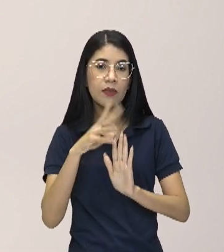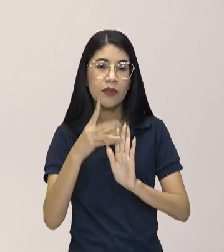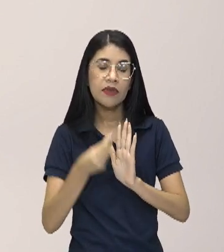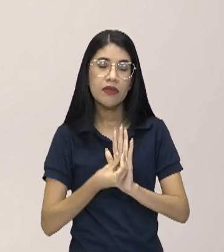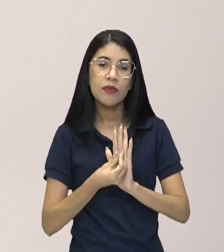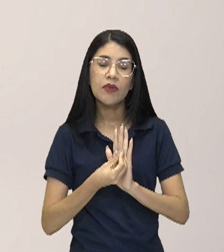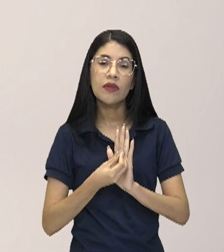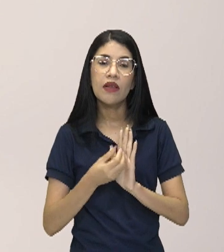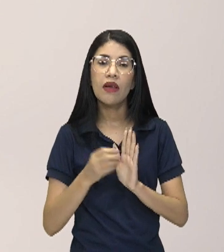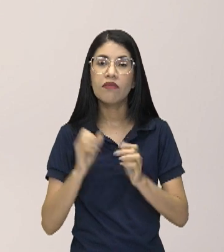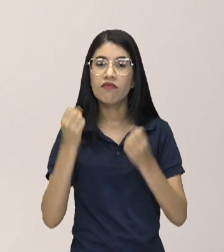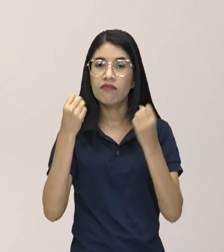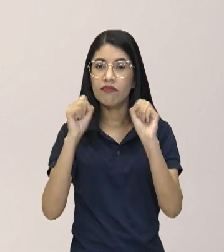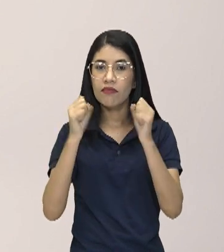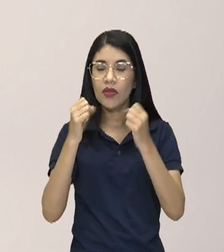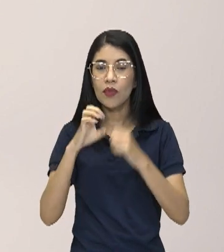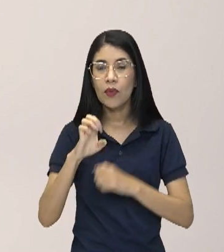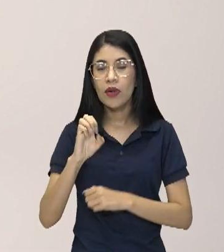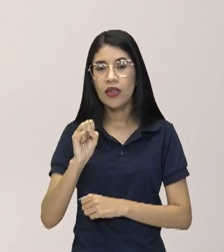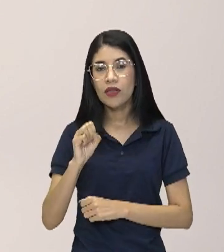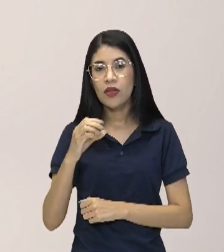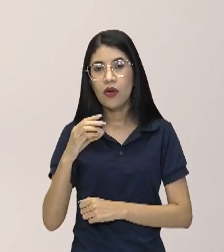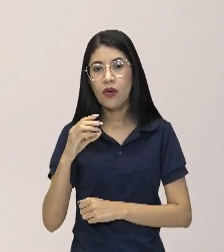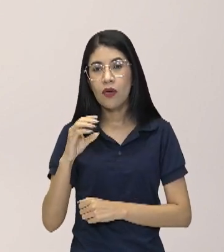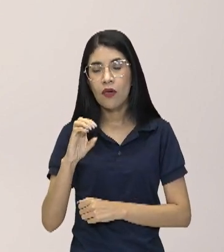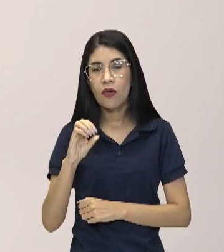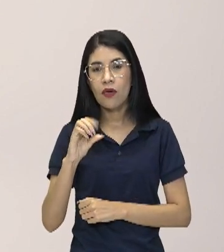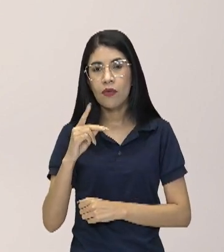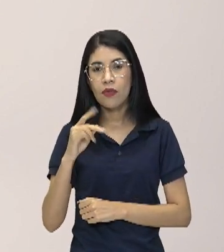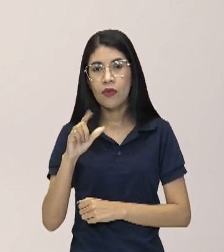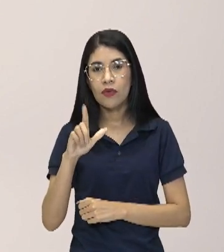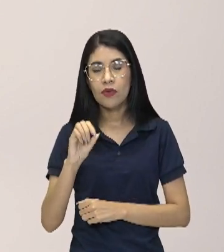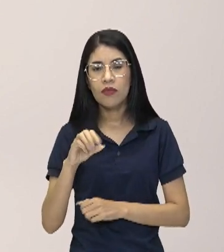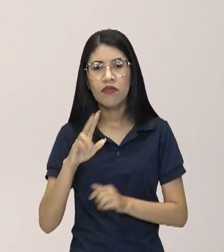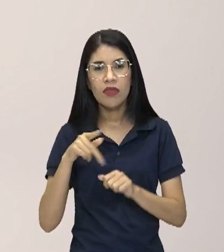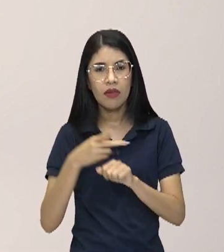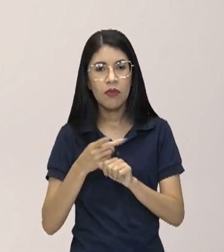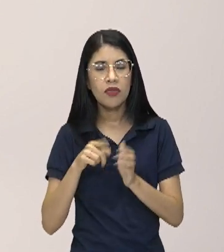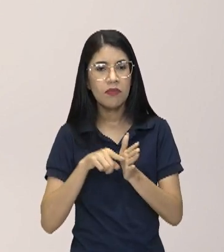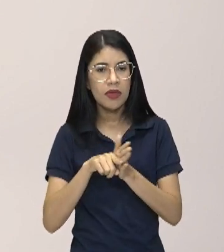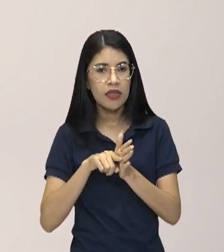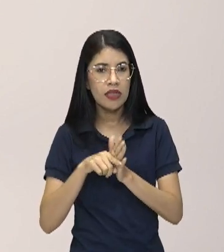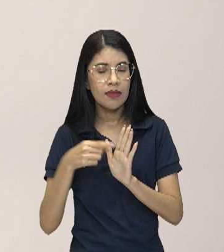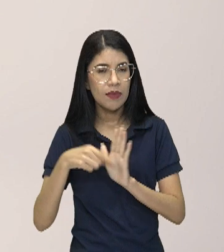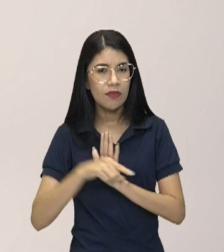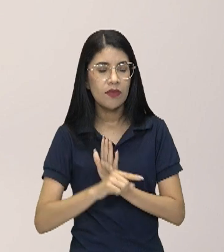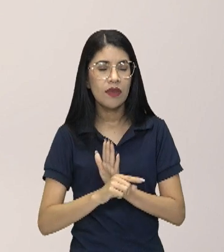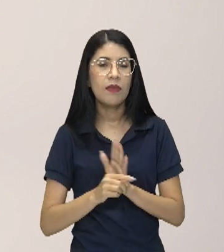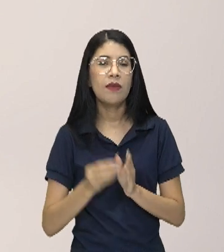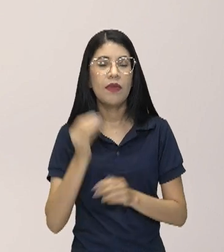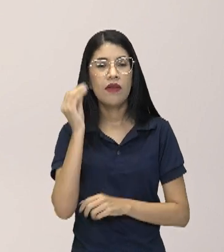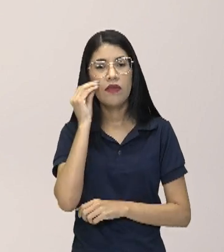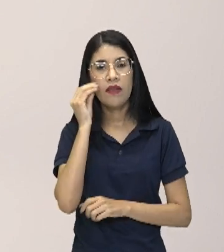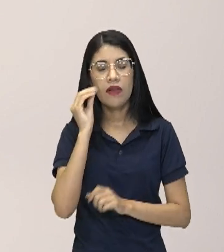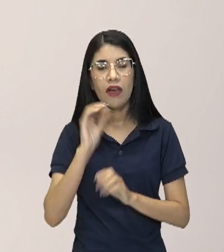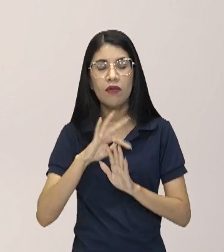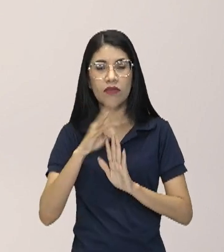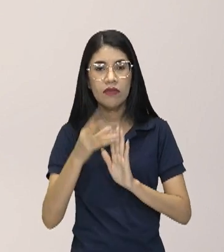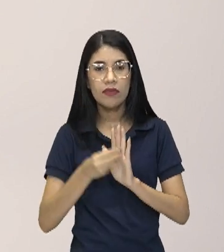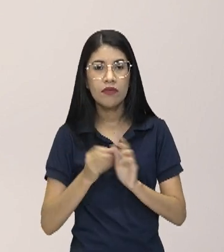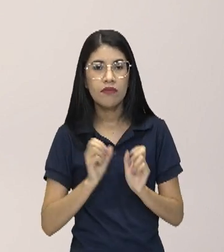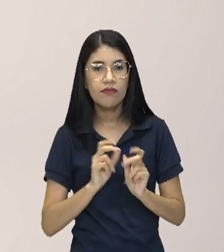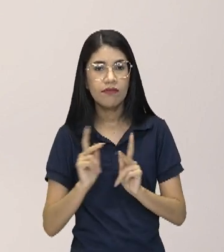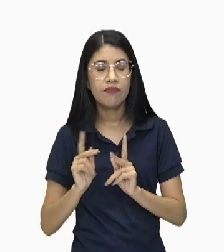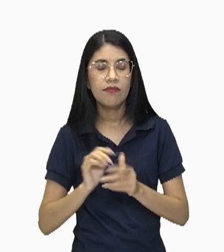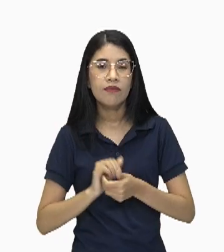escópulo. E aí depois fica, de repente, para vocês pesquisarem, tá bom? Darem uma olhada ali no símbolo.